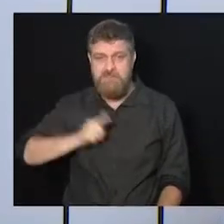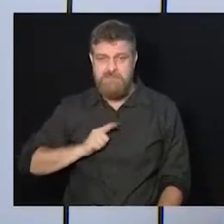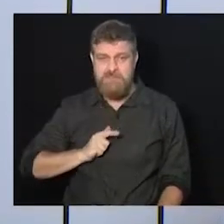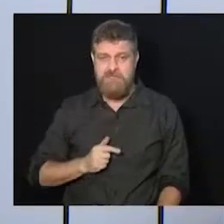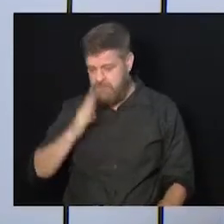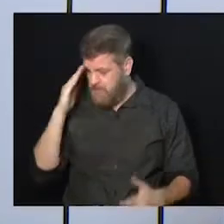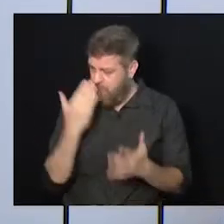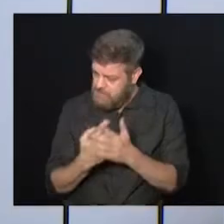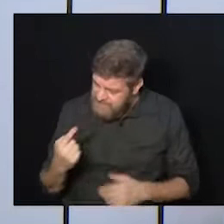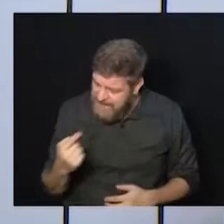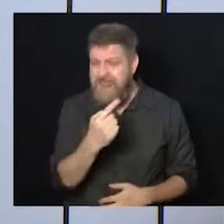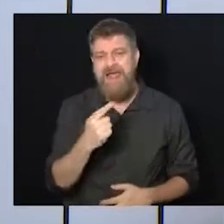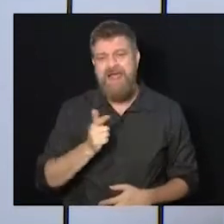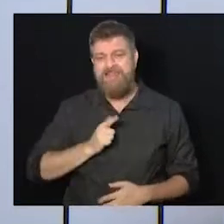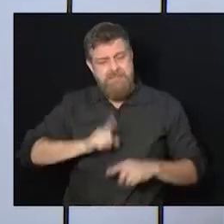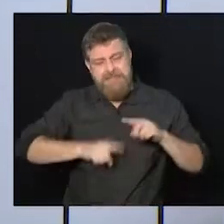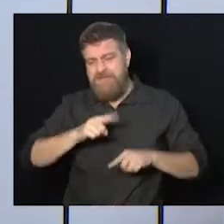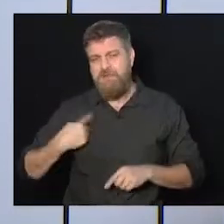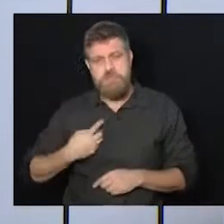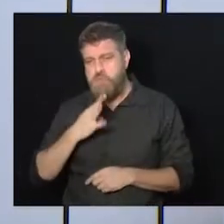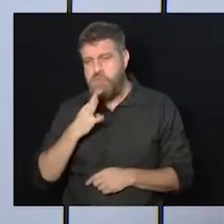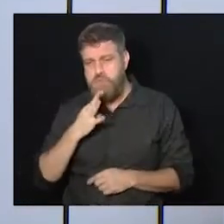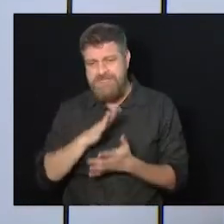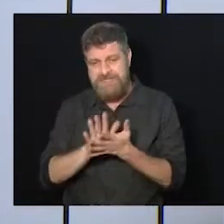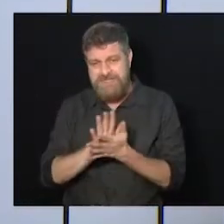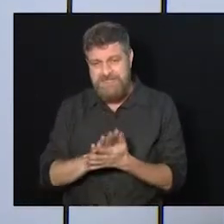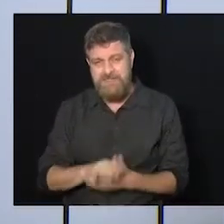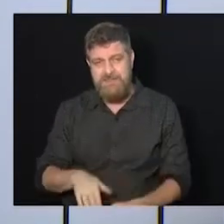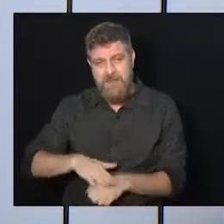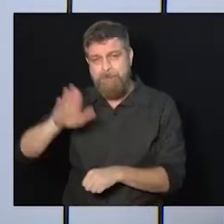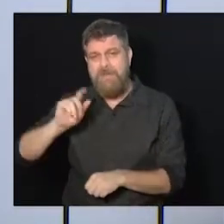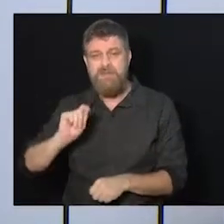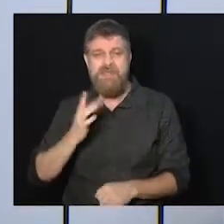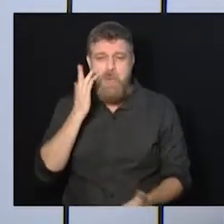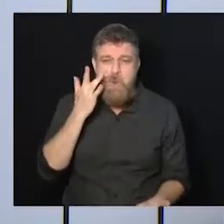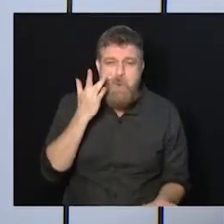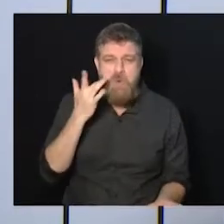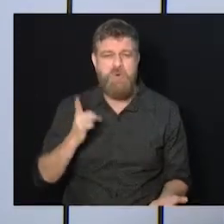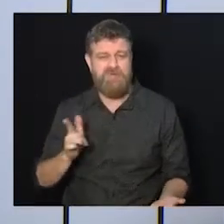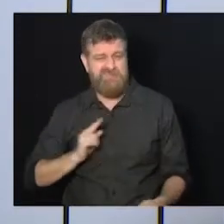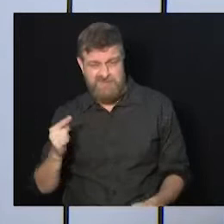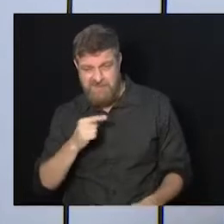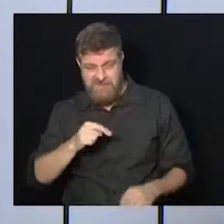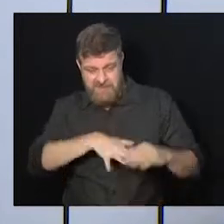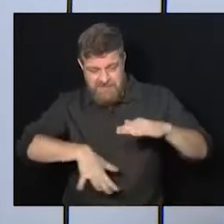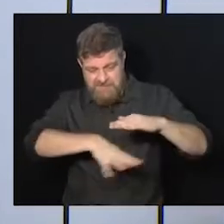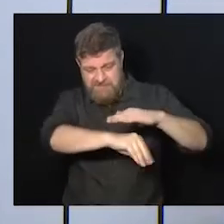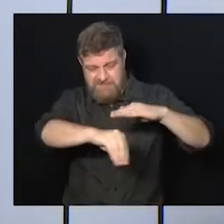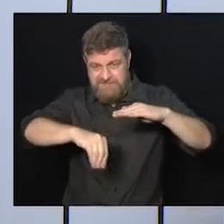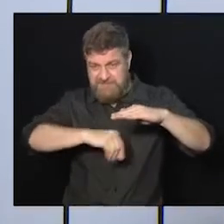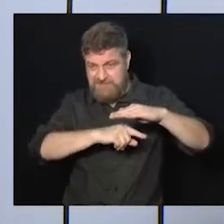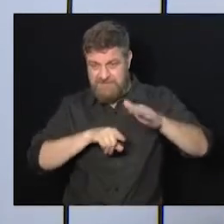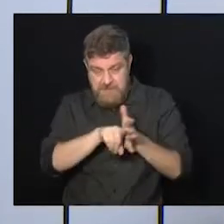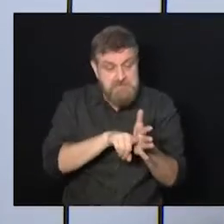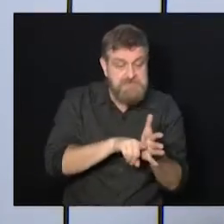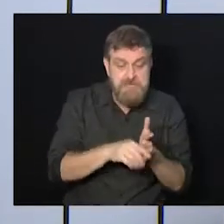com certeza. Maior até do que eventual pedra preciosa que possa ter no subsolo, né? Sim. Então,